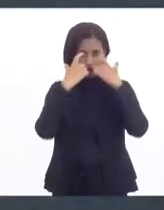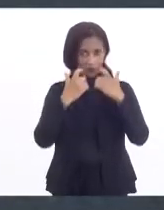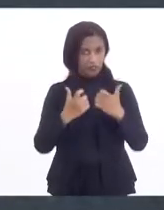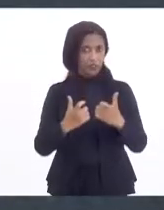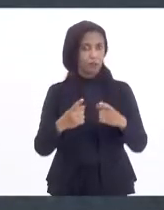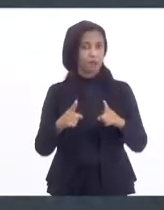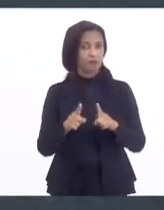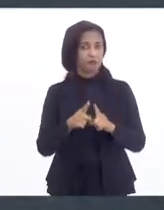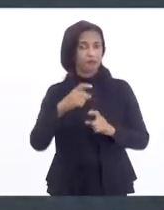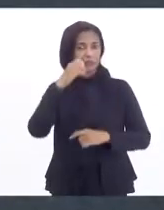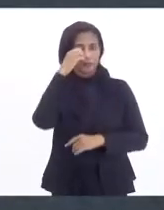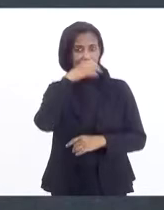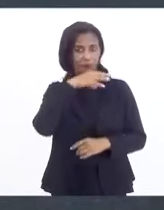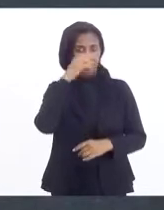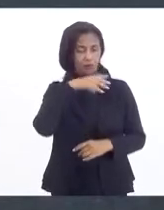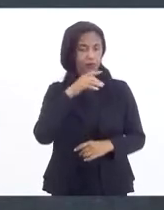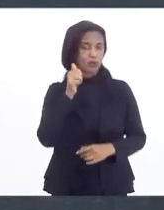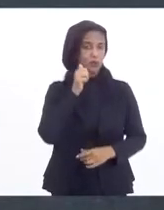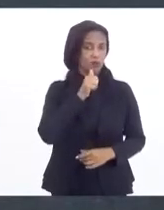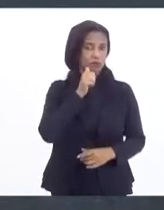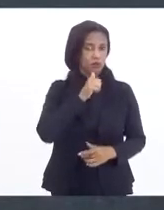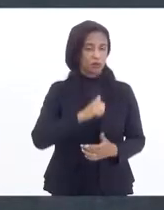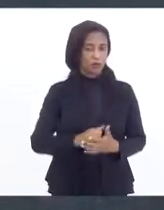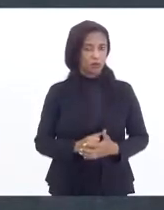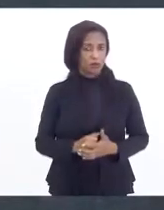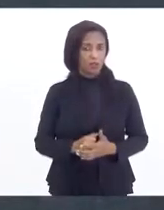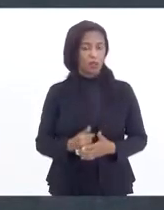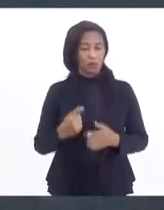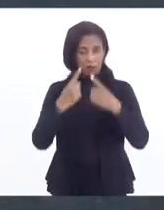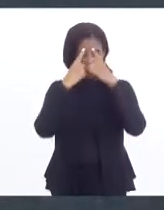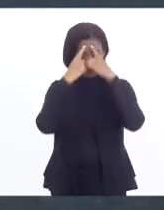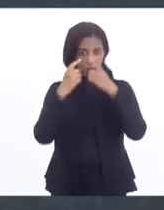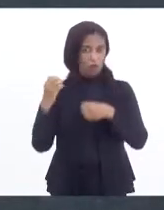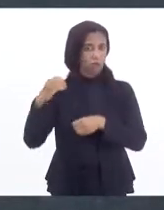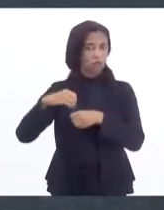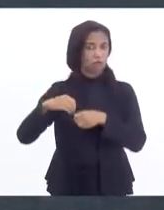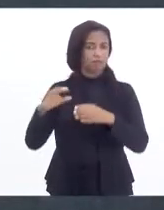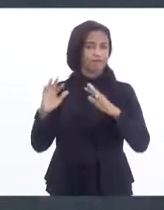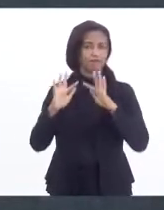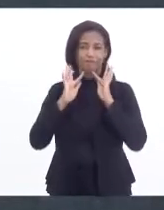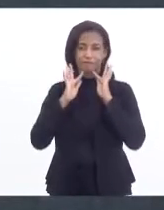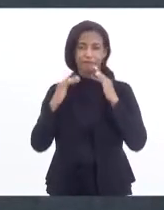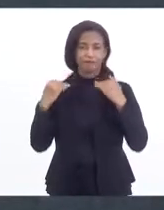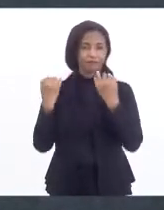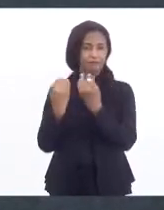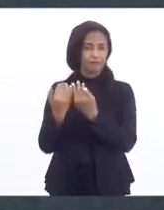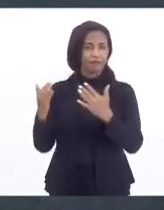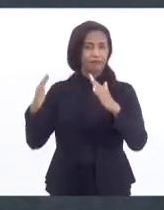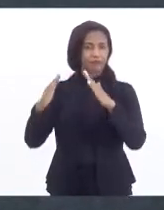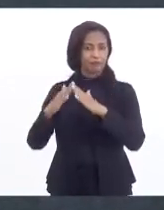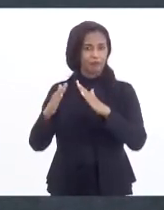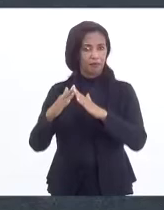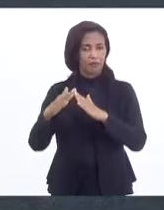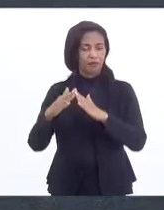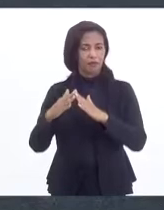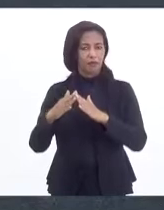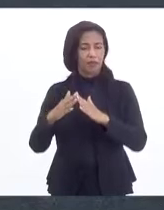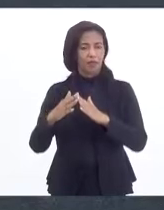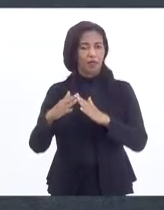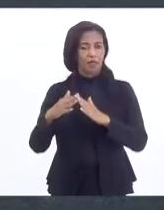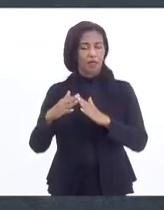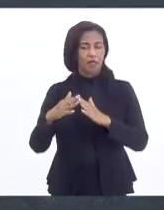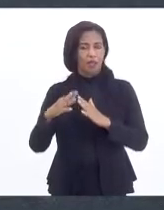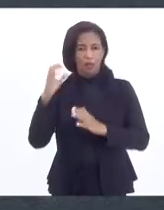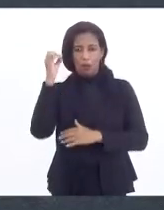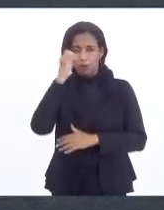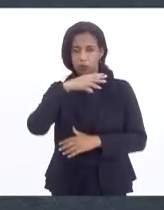vitimadores e abusadores de mulher, inclusive da violência doméstica, uma situação completamente absurda. Nós